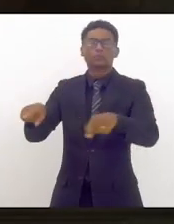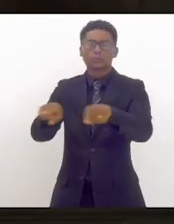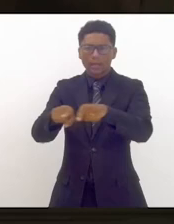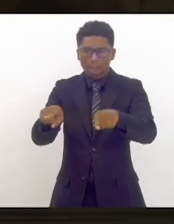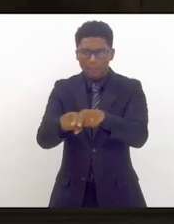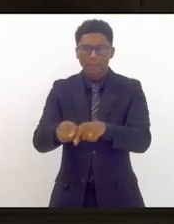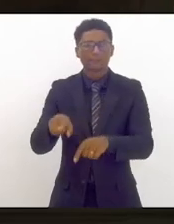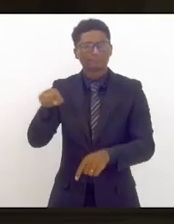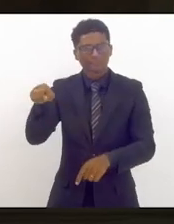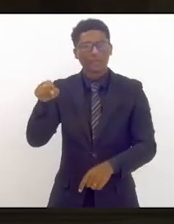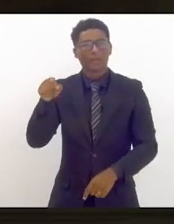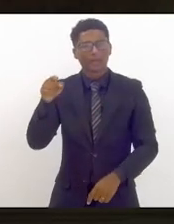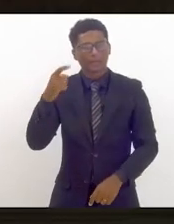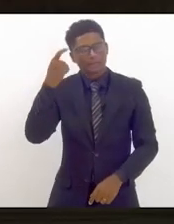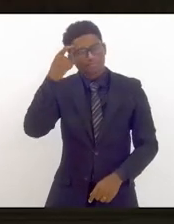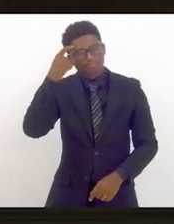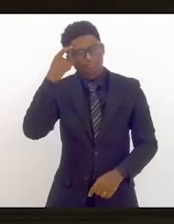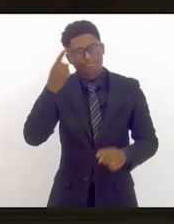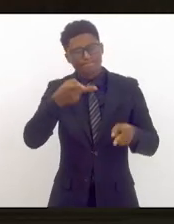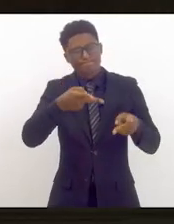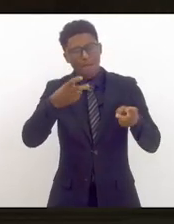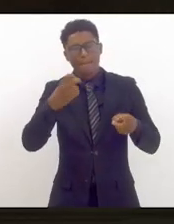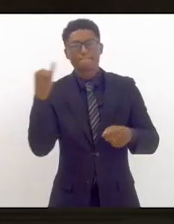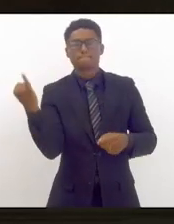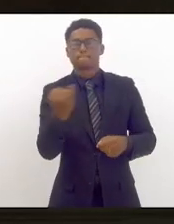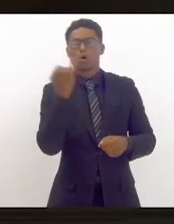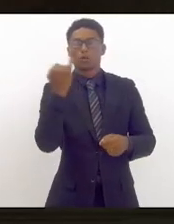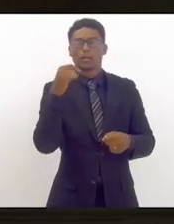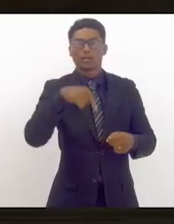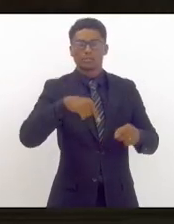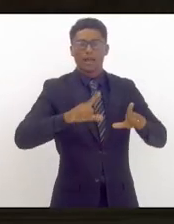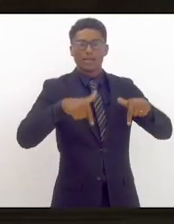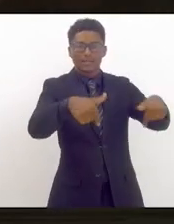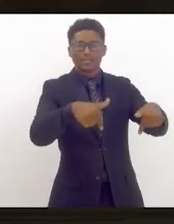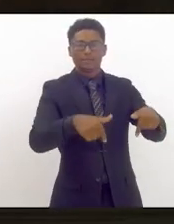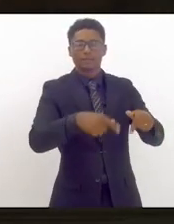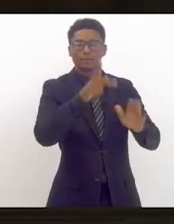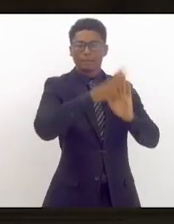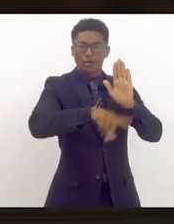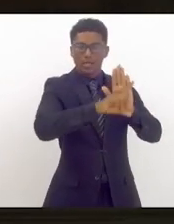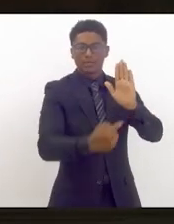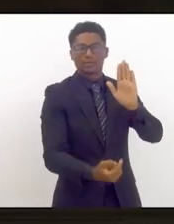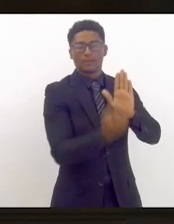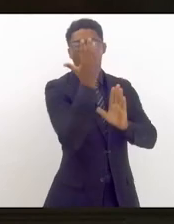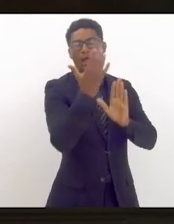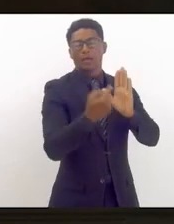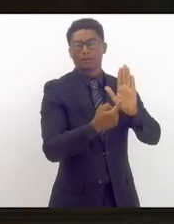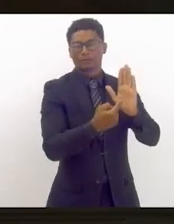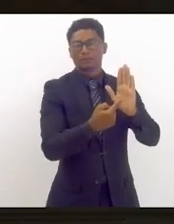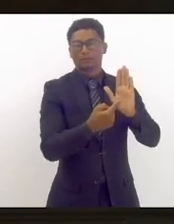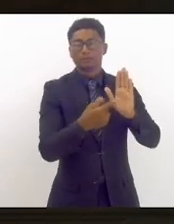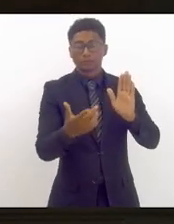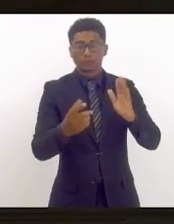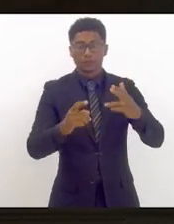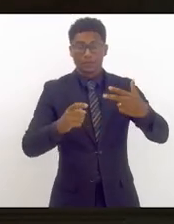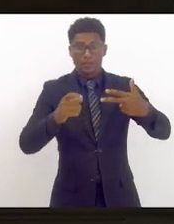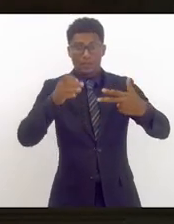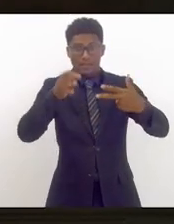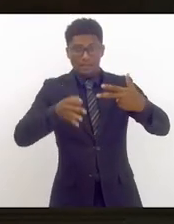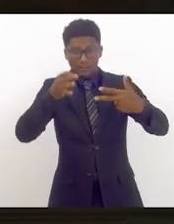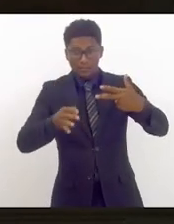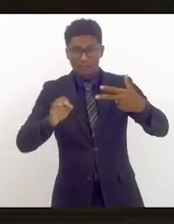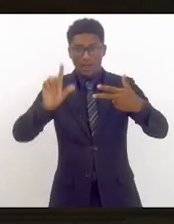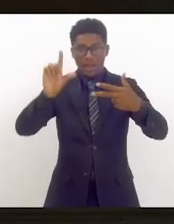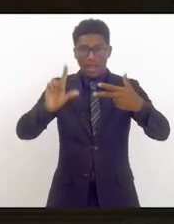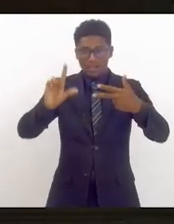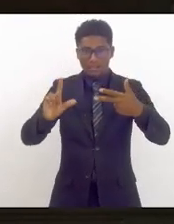reconheceu a importância dessa iniciativa. Quando Executivo e Legislativo estão organizados e atuam